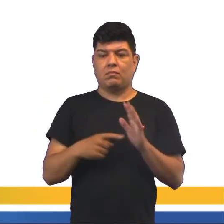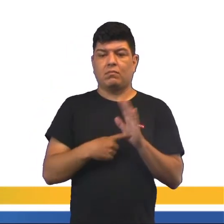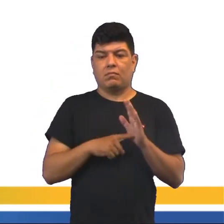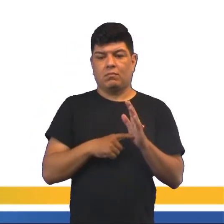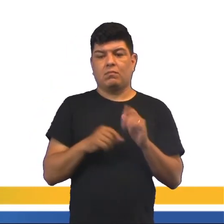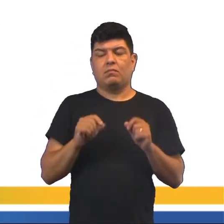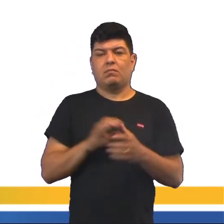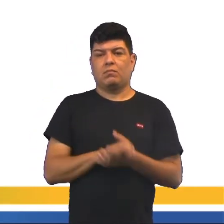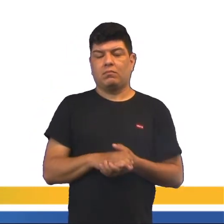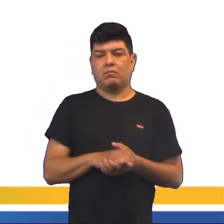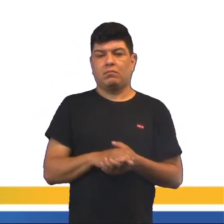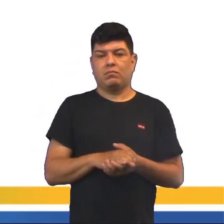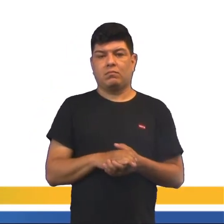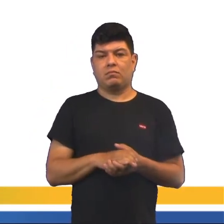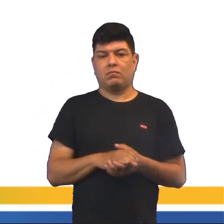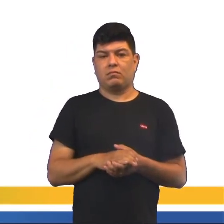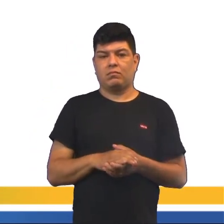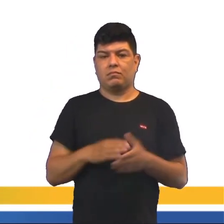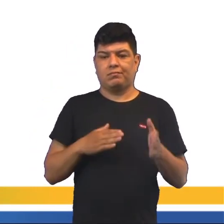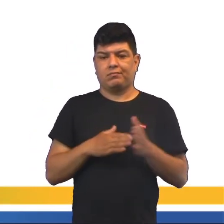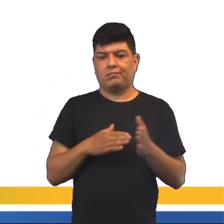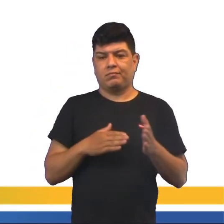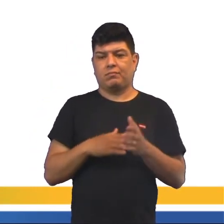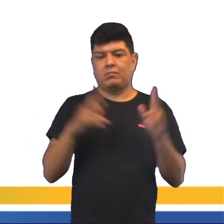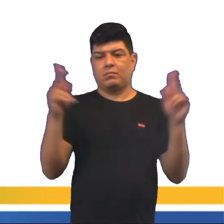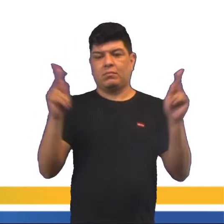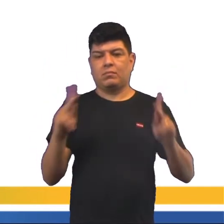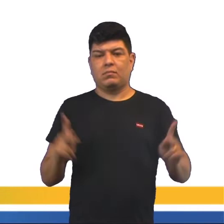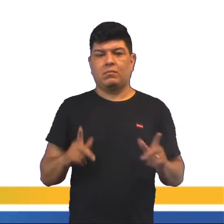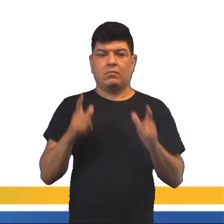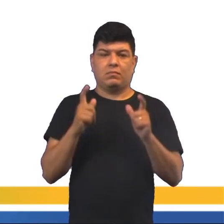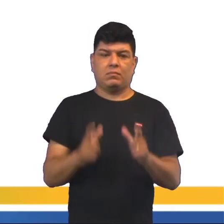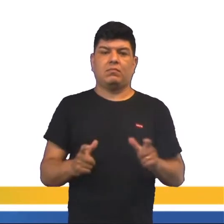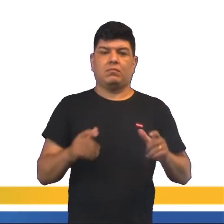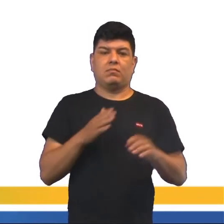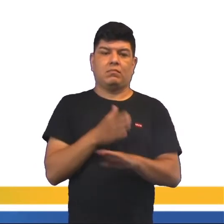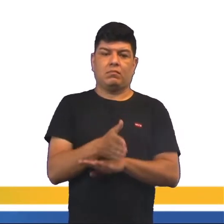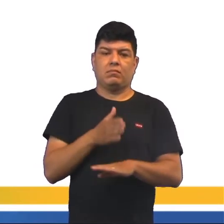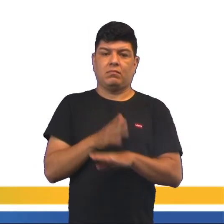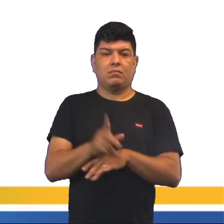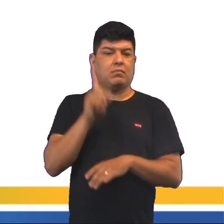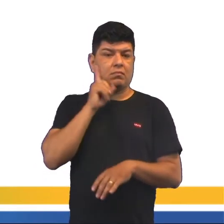pontos tornam-se um grande obstáculo para a paz na região.